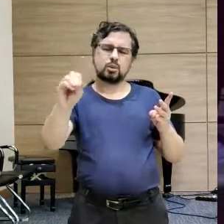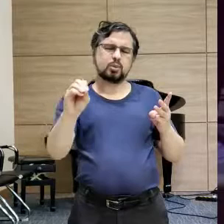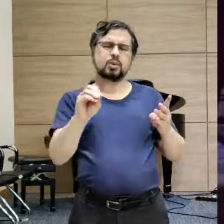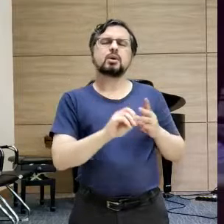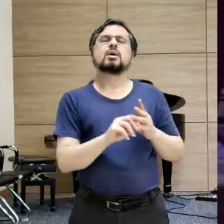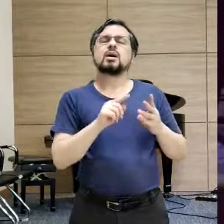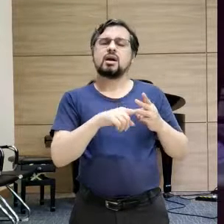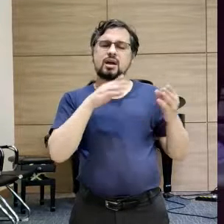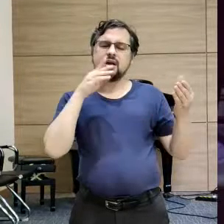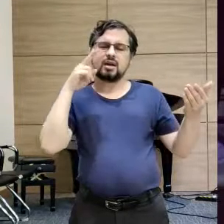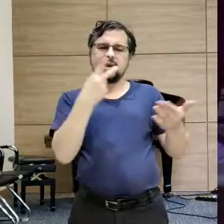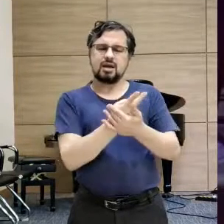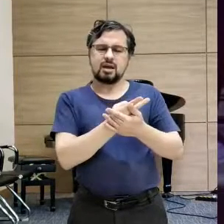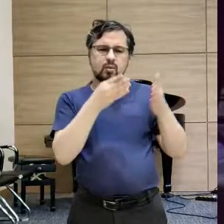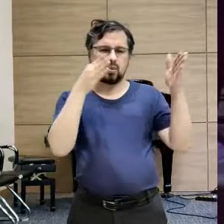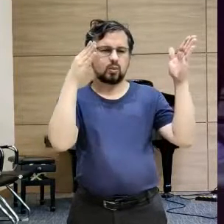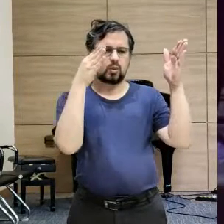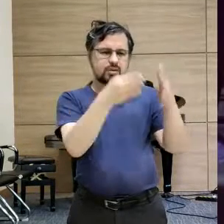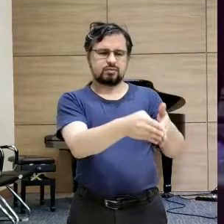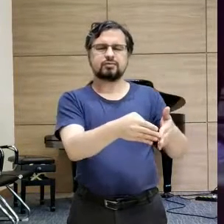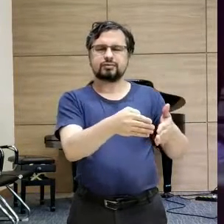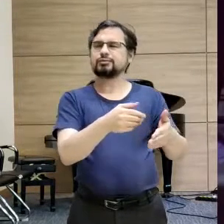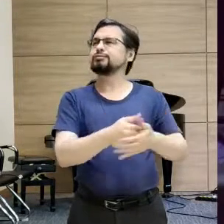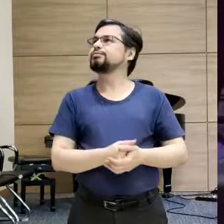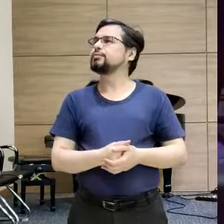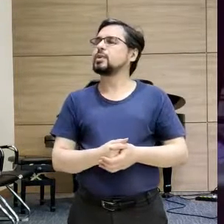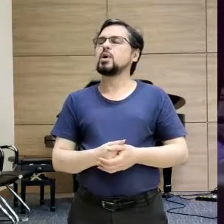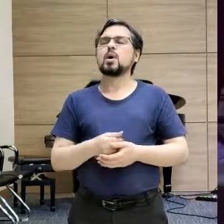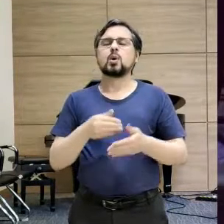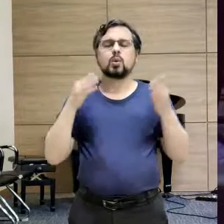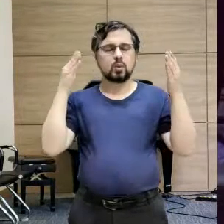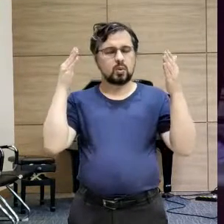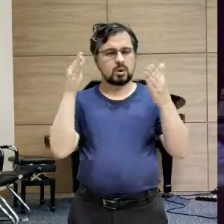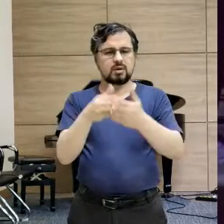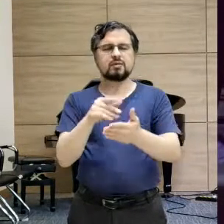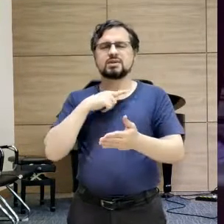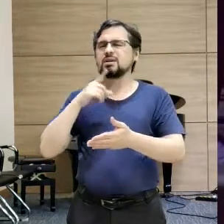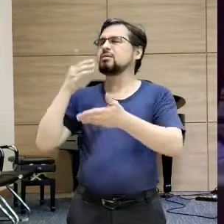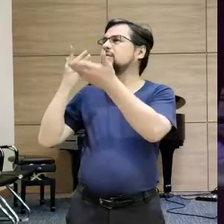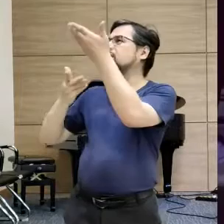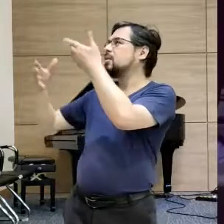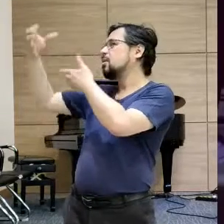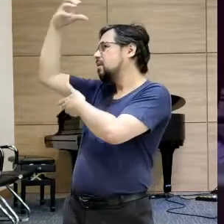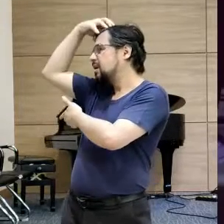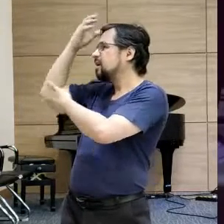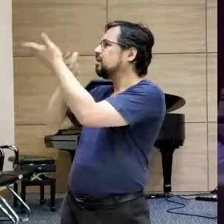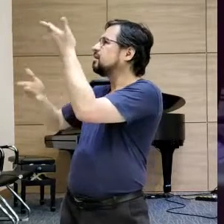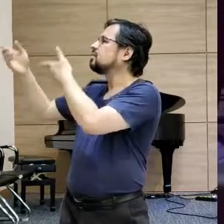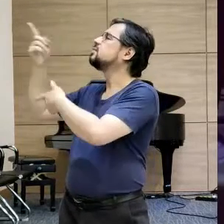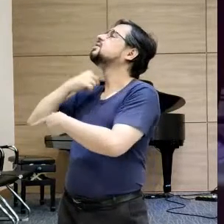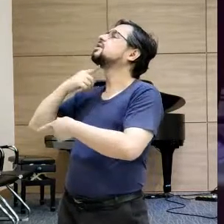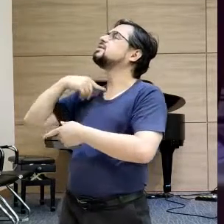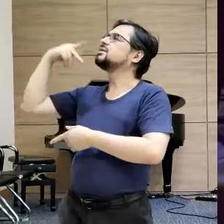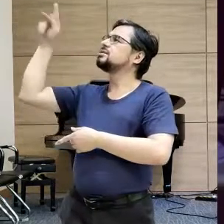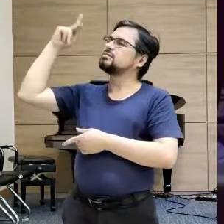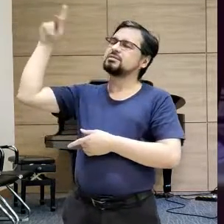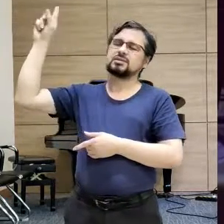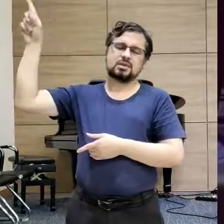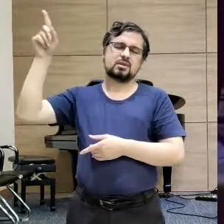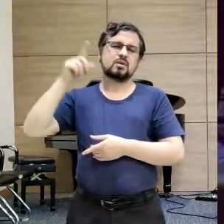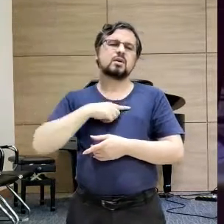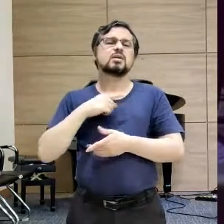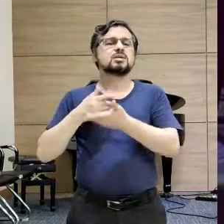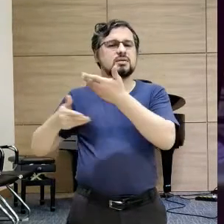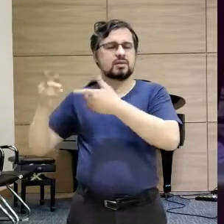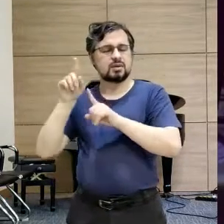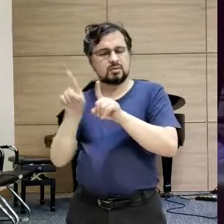para a minha vida. O alvo era acertar. O alvo era ser um rei segundo o seu coração. O alvo era ser um servo segundo o